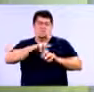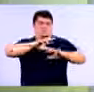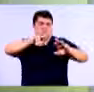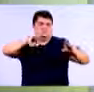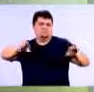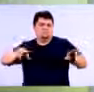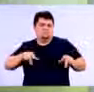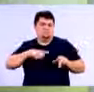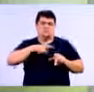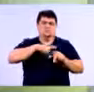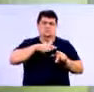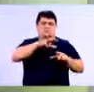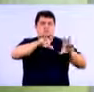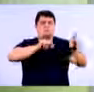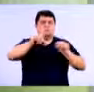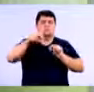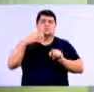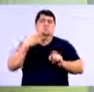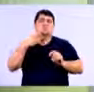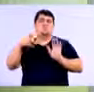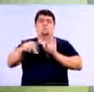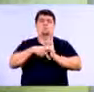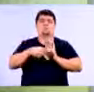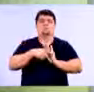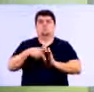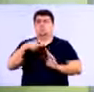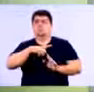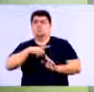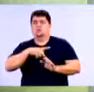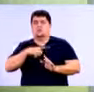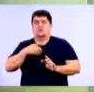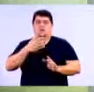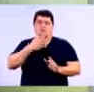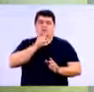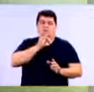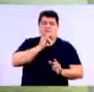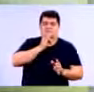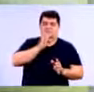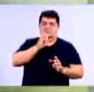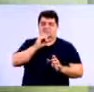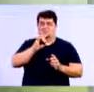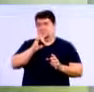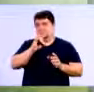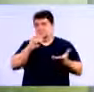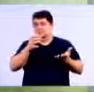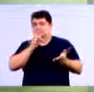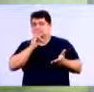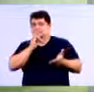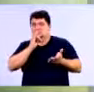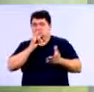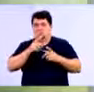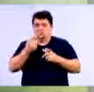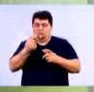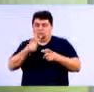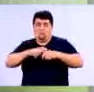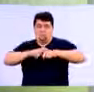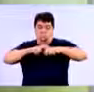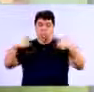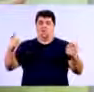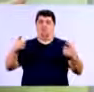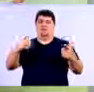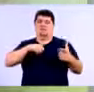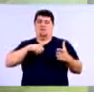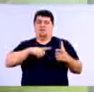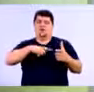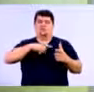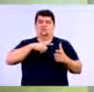escolher na prateleira do banco e ainda melhor é a condição, ou seja, quanto mais ou quanto maior seu volume de dinheiro, maior será a